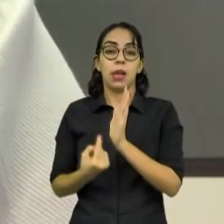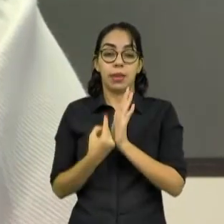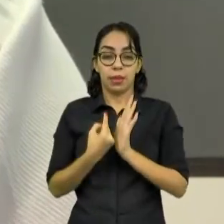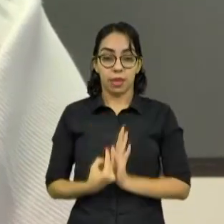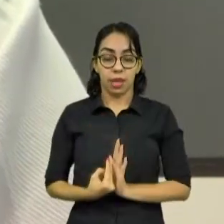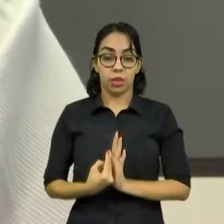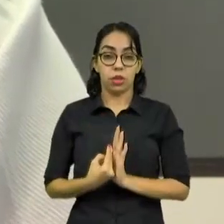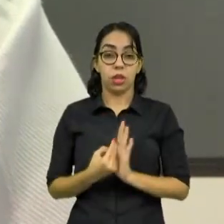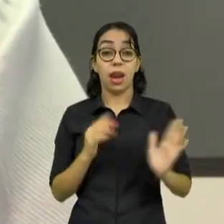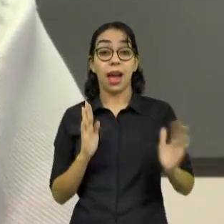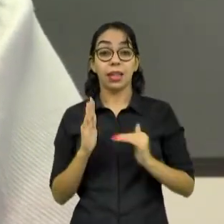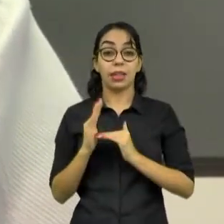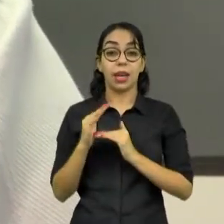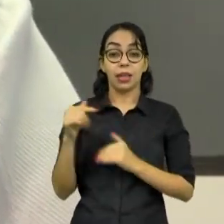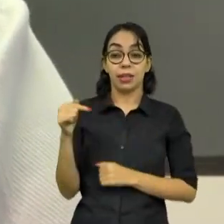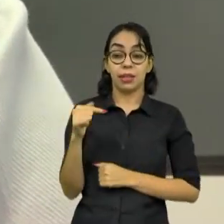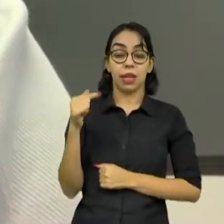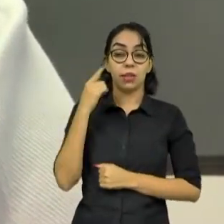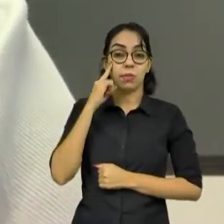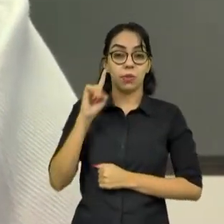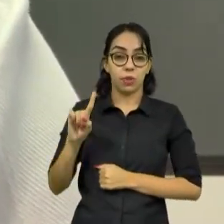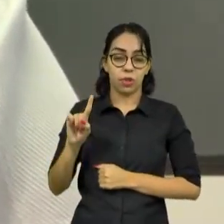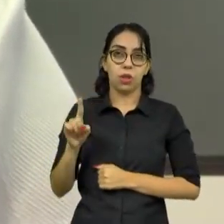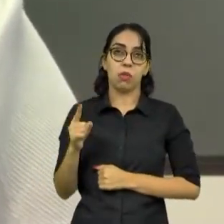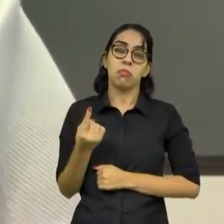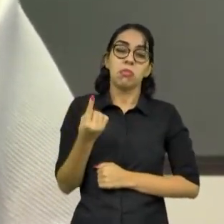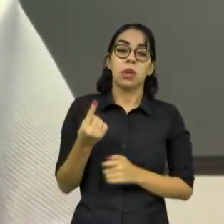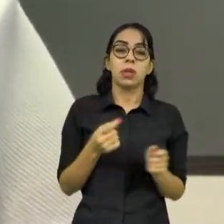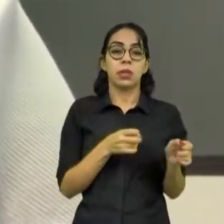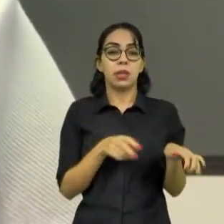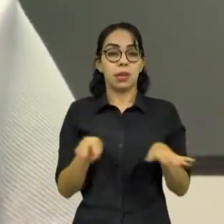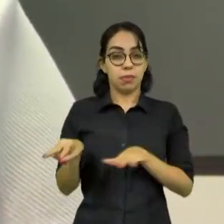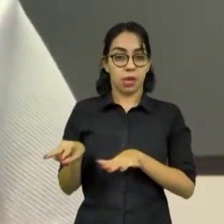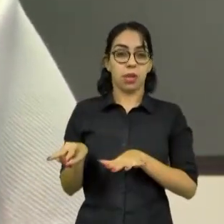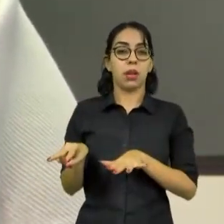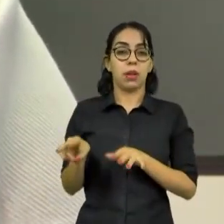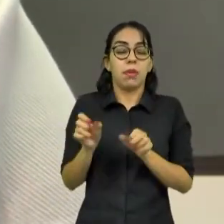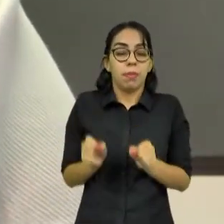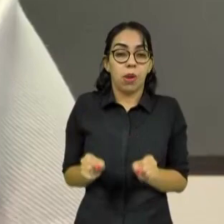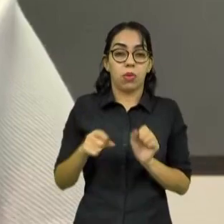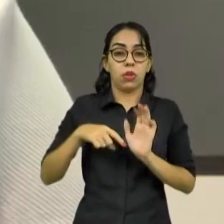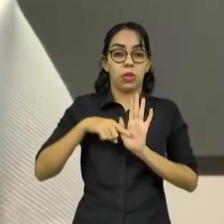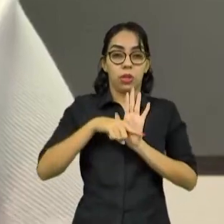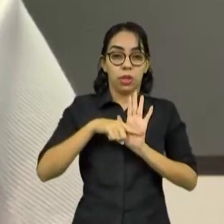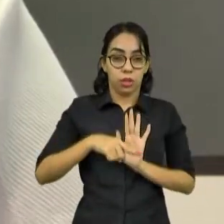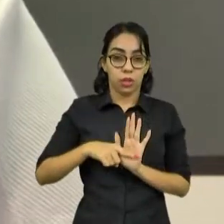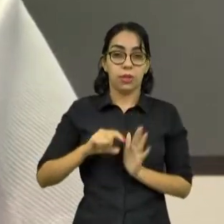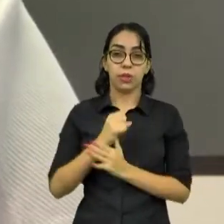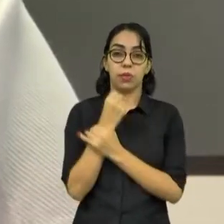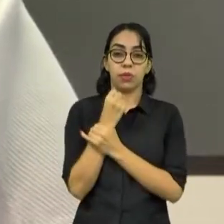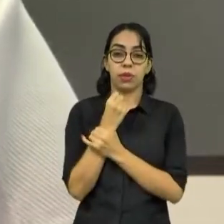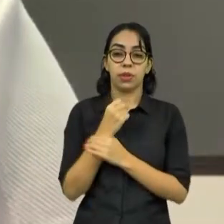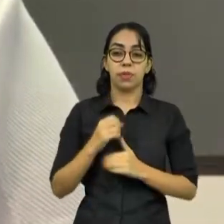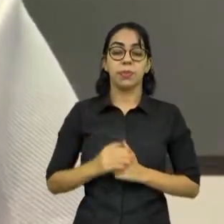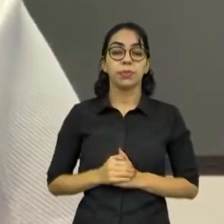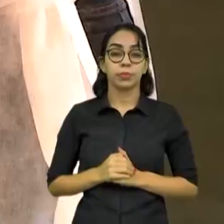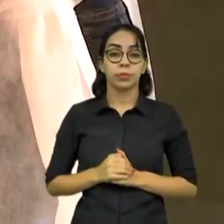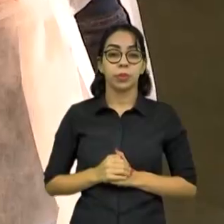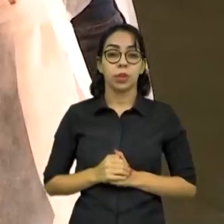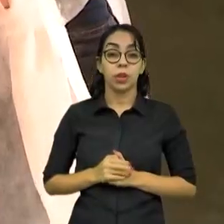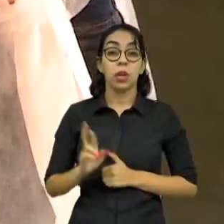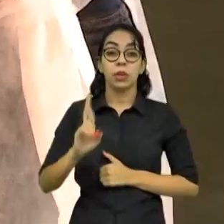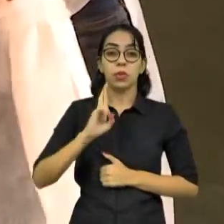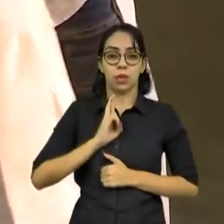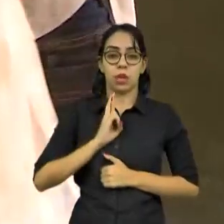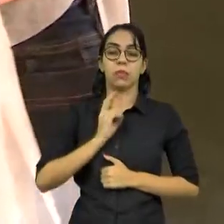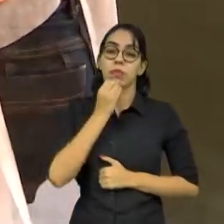o 7º dia, ou seja, a primeira semana de sintomas, poderia fazer esses testes com segurança, com resultados bons. Para